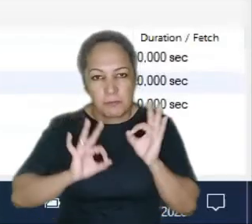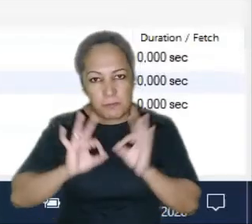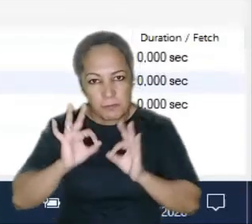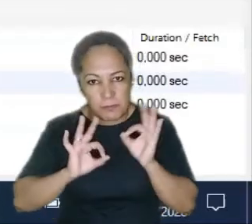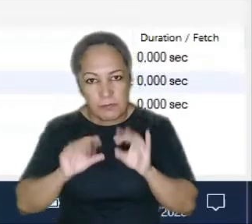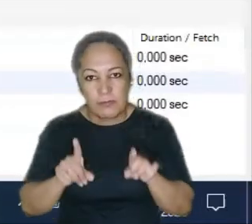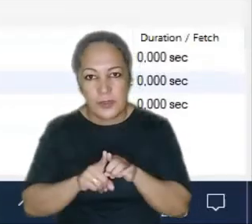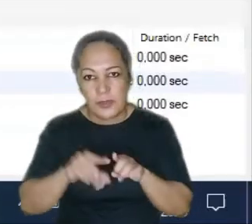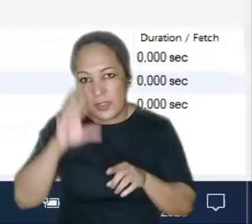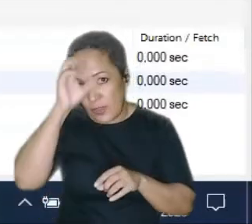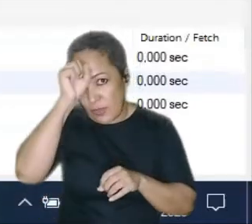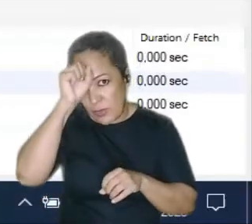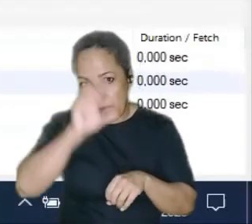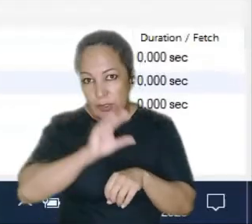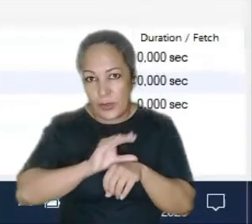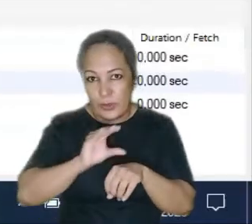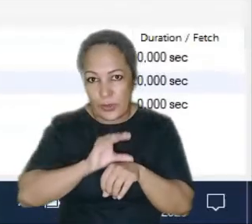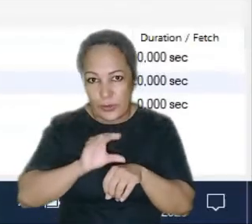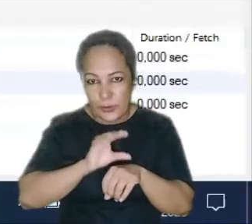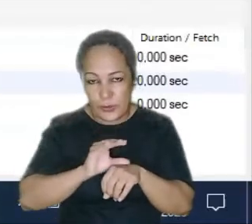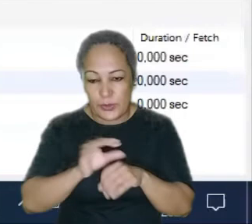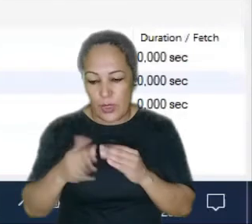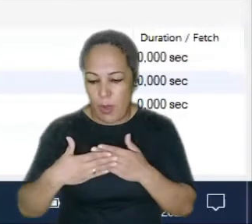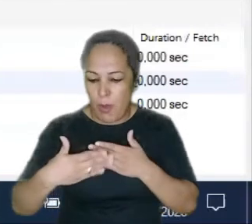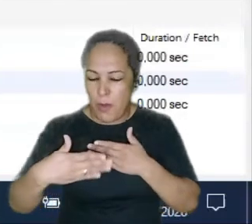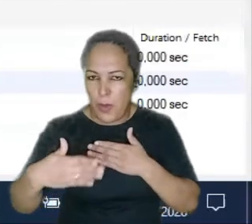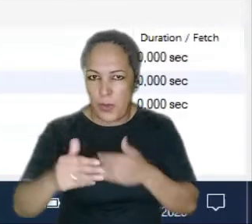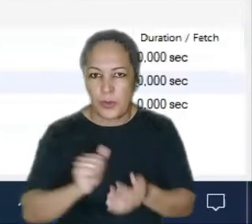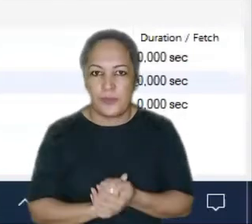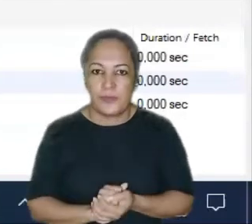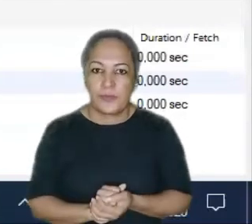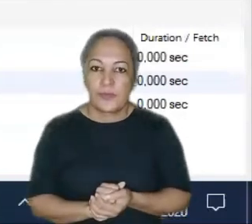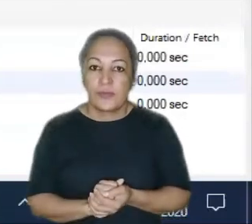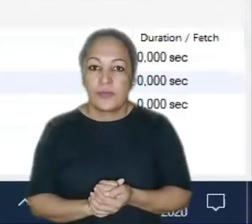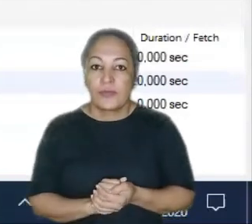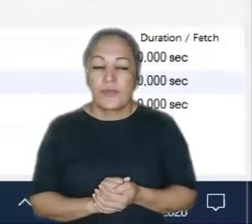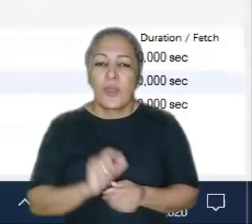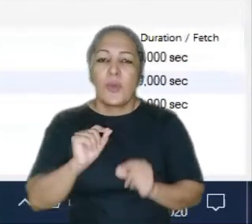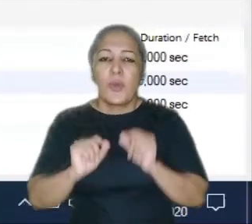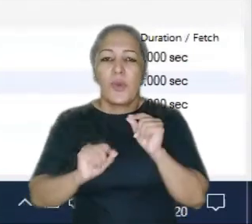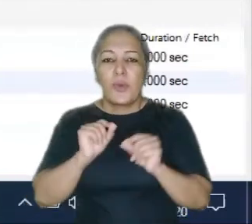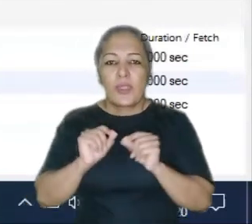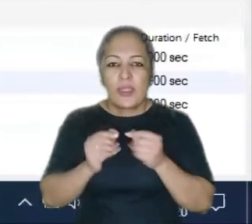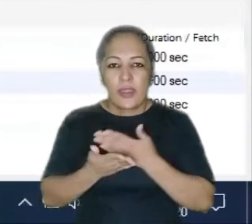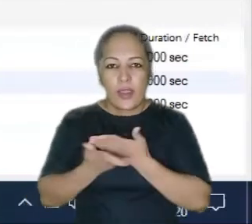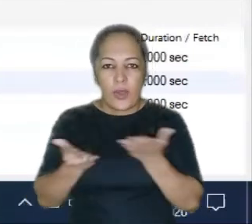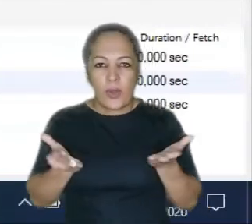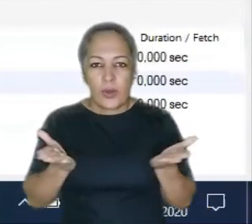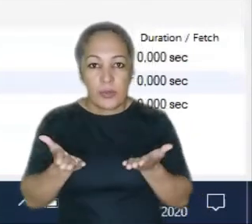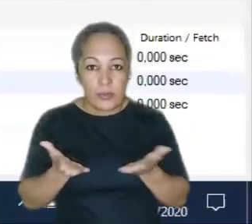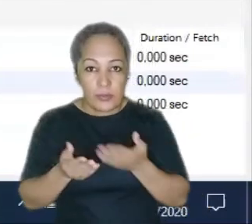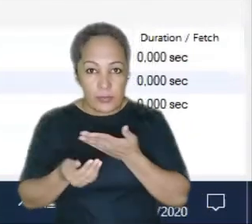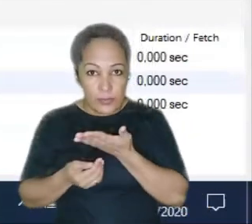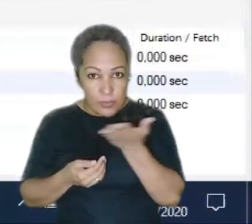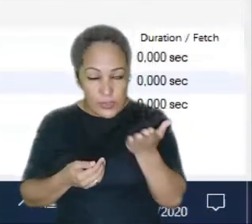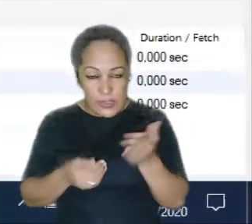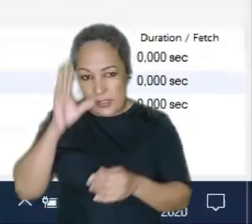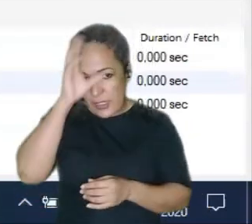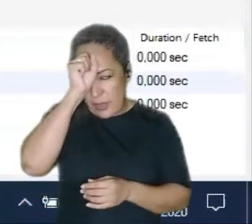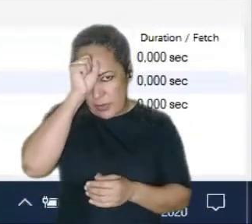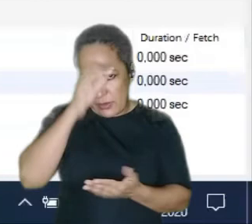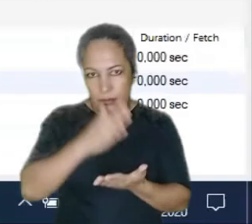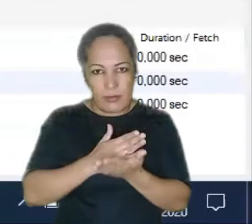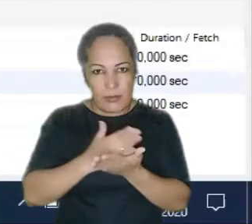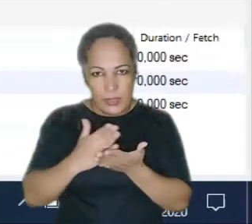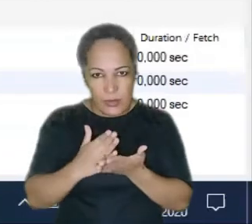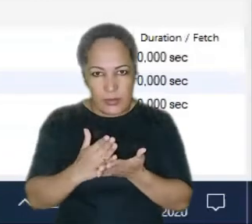bom? Galera, o que é para vocês aprenderem, para começar é isso,